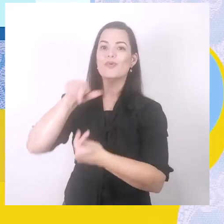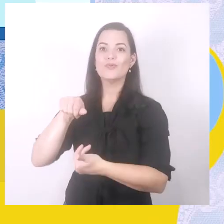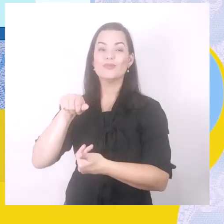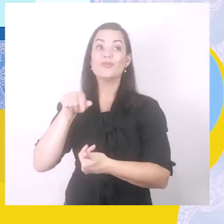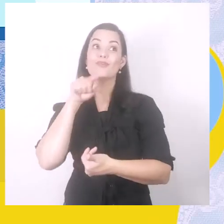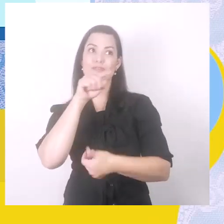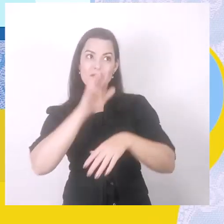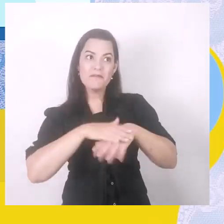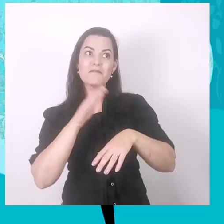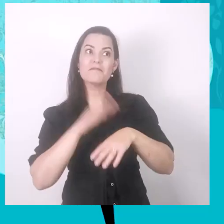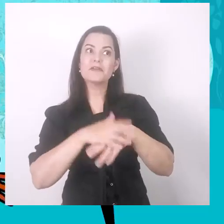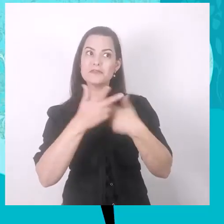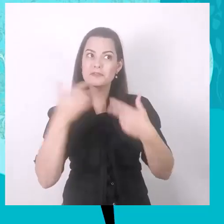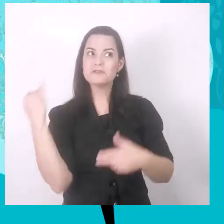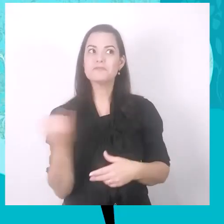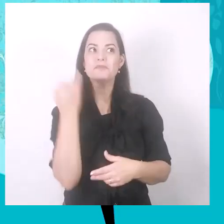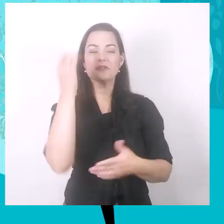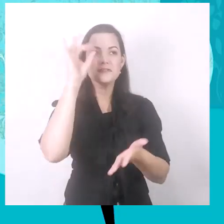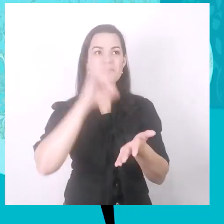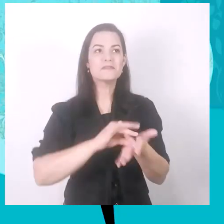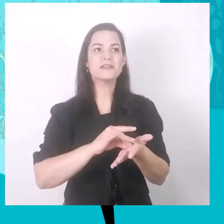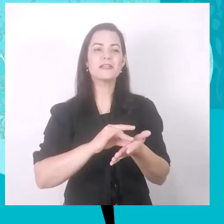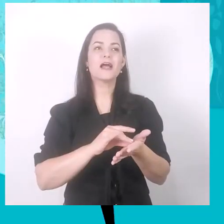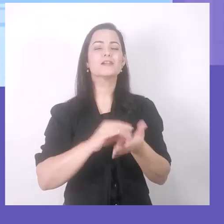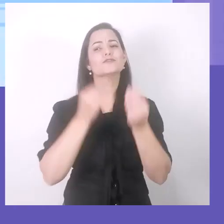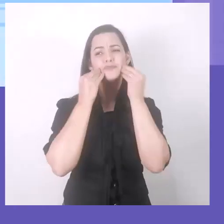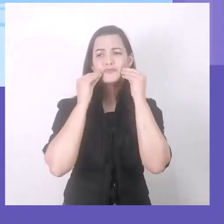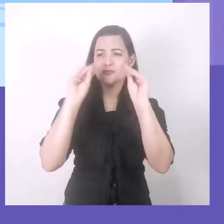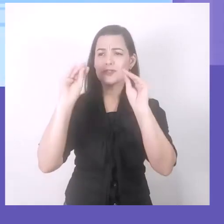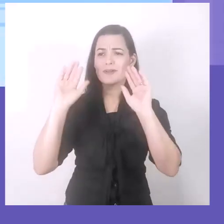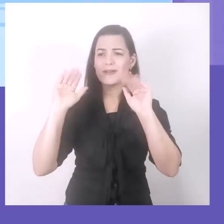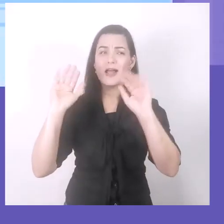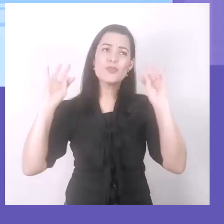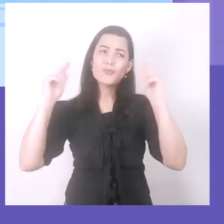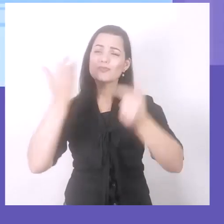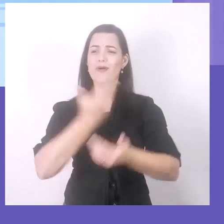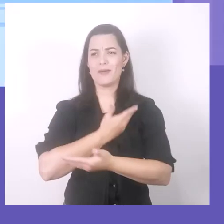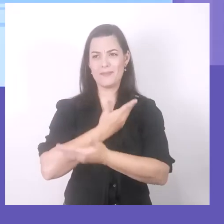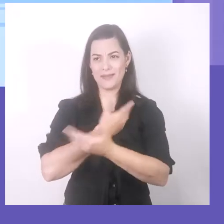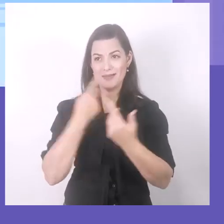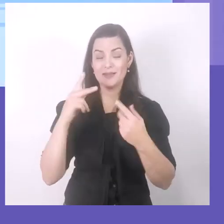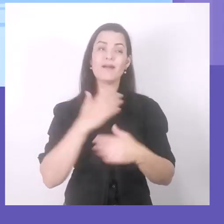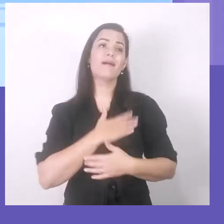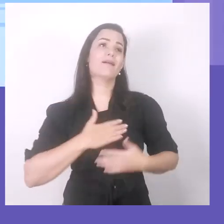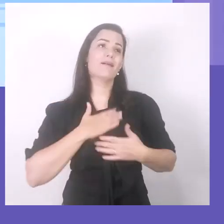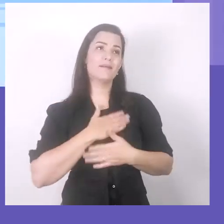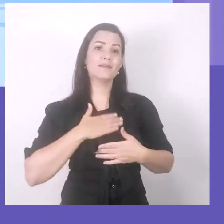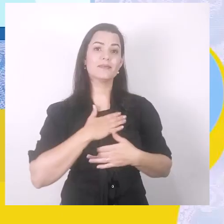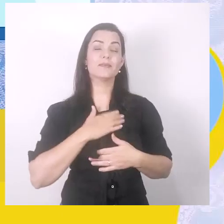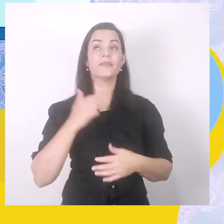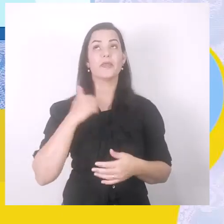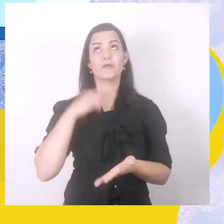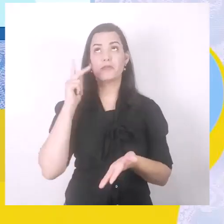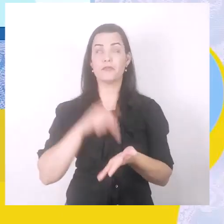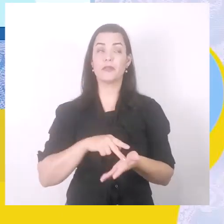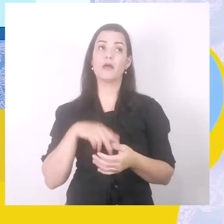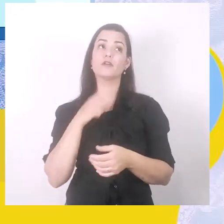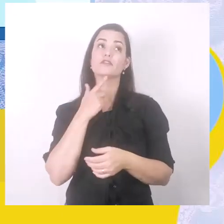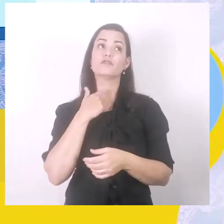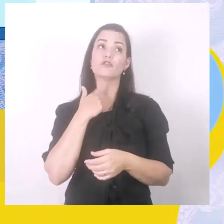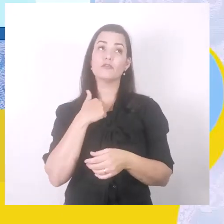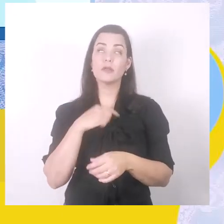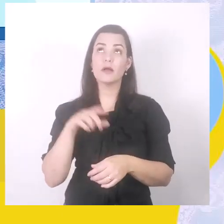suas seguidoras e amigas. Foi um prazer, Rapunzel. Eu confesso que esperava mais. Um beijo, eu